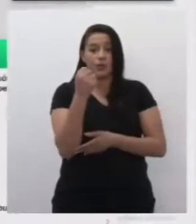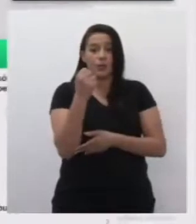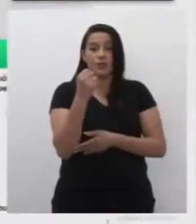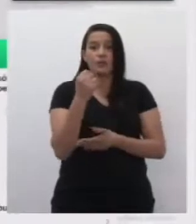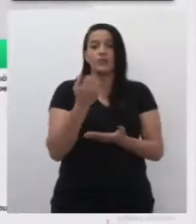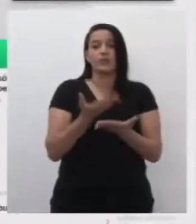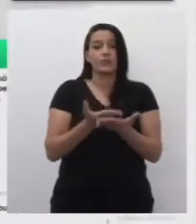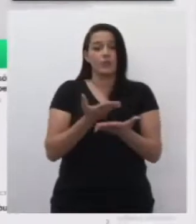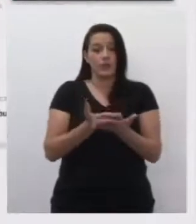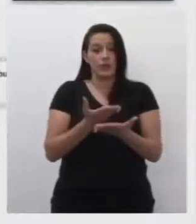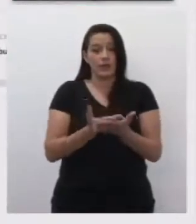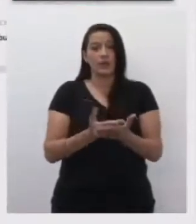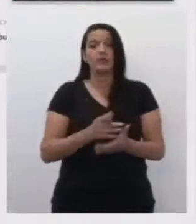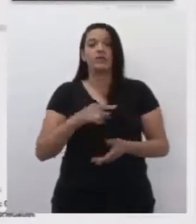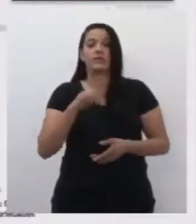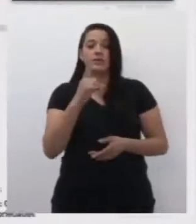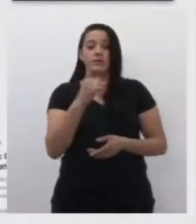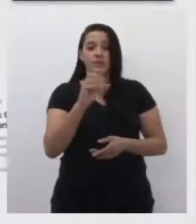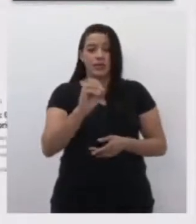artigos.